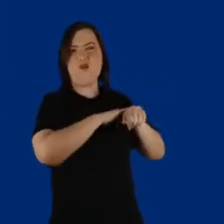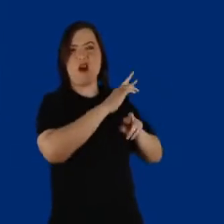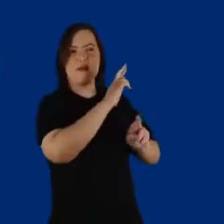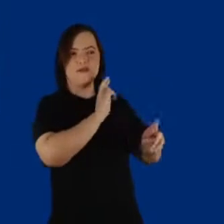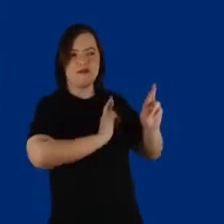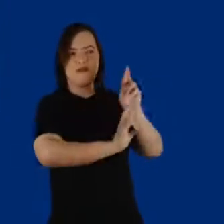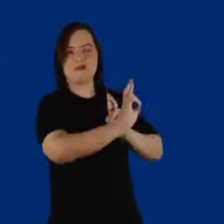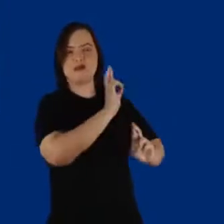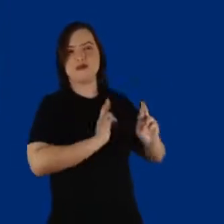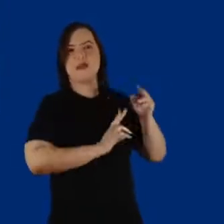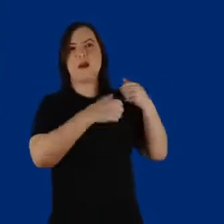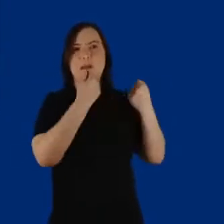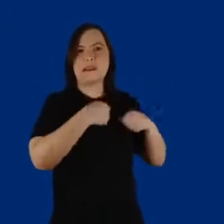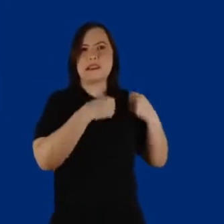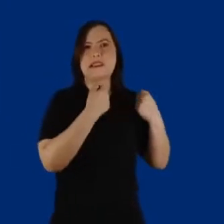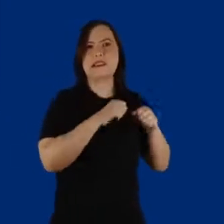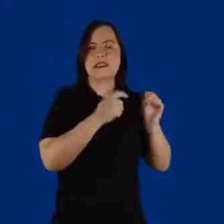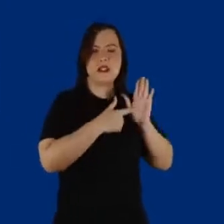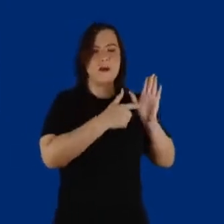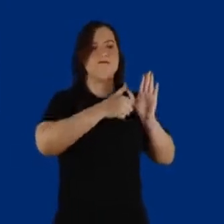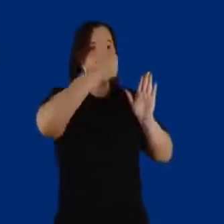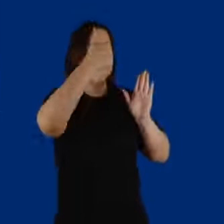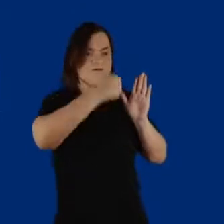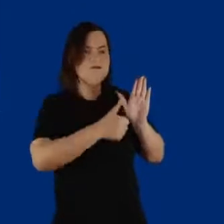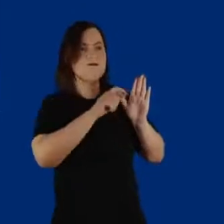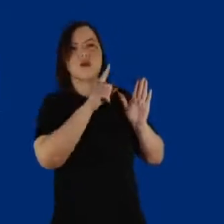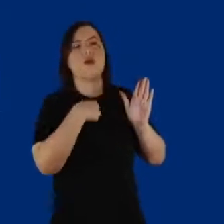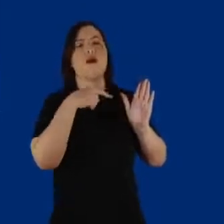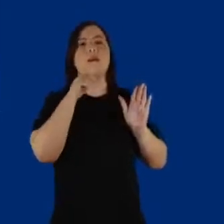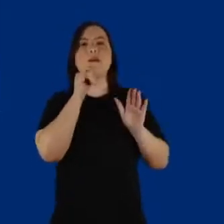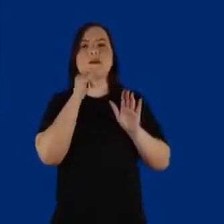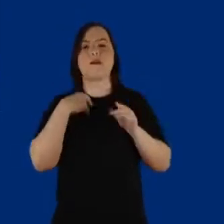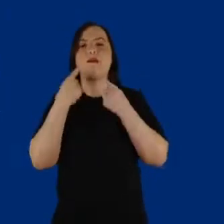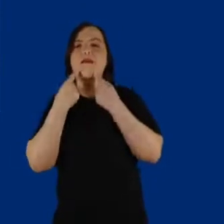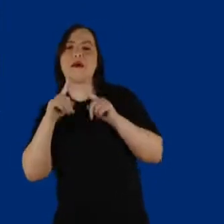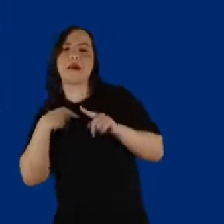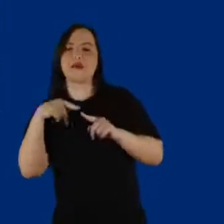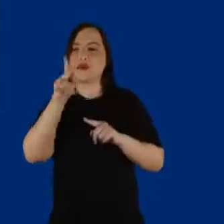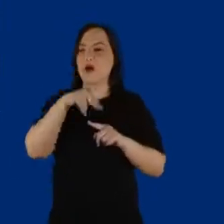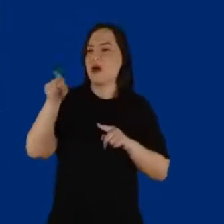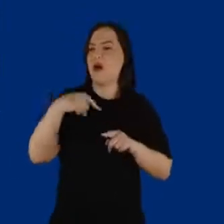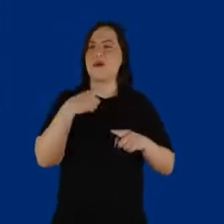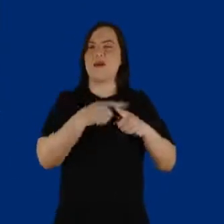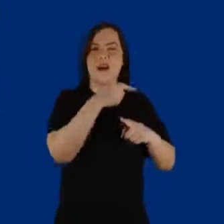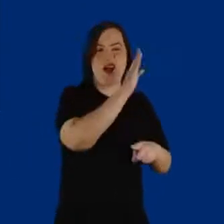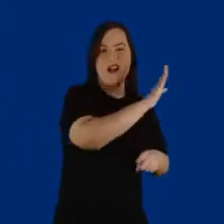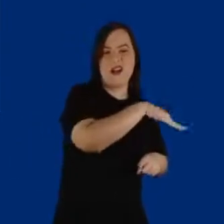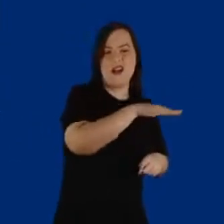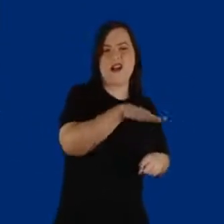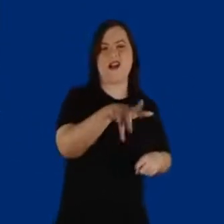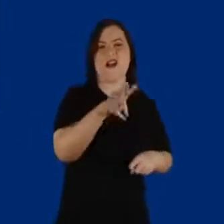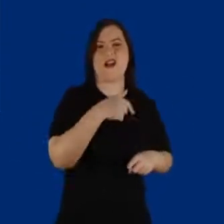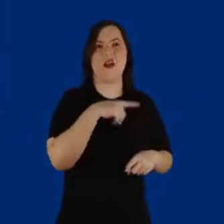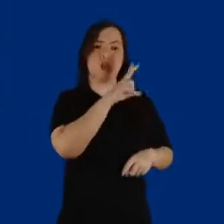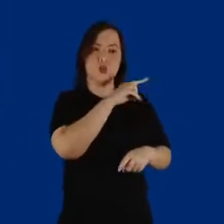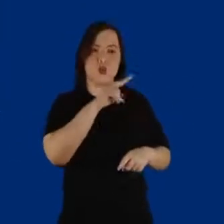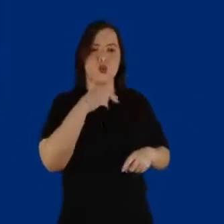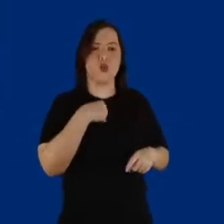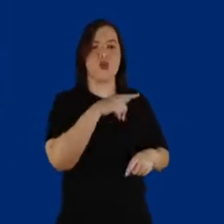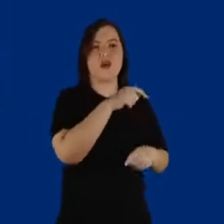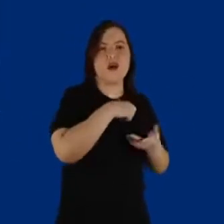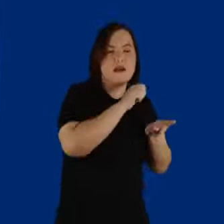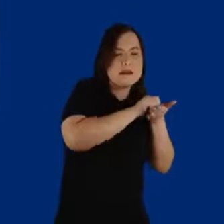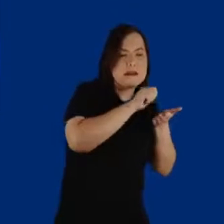nós precisamos de validação de um professor e não crítica. Tantas crianças nunca vão pegar um lápis novamente